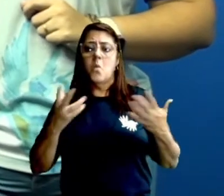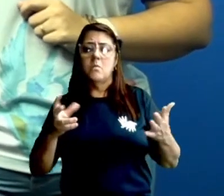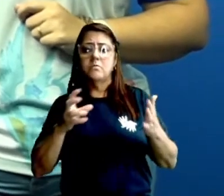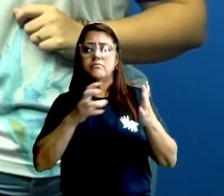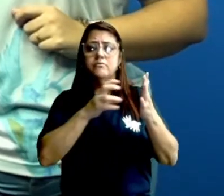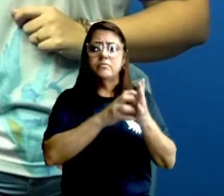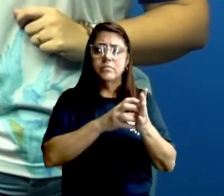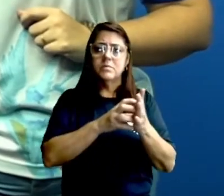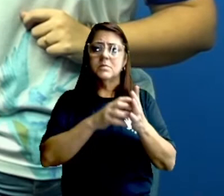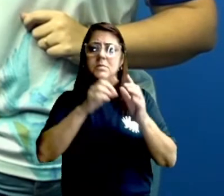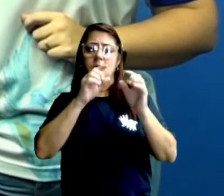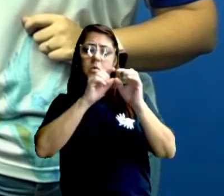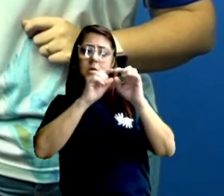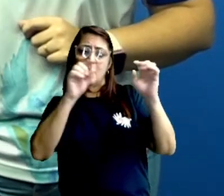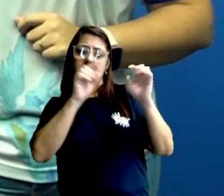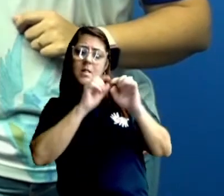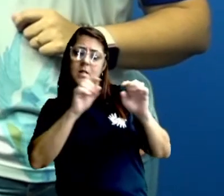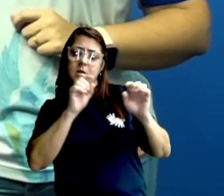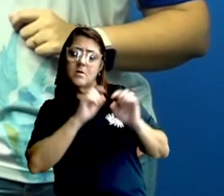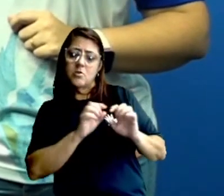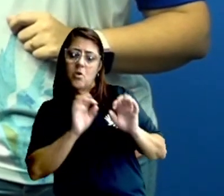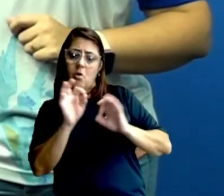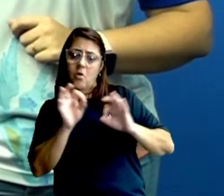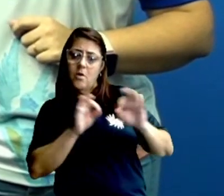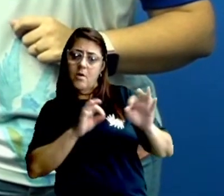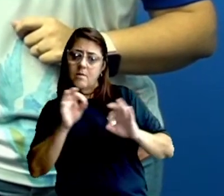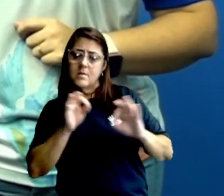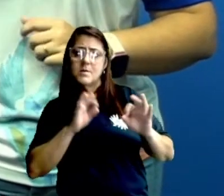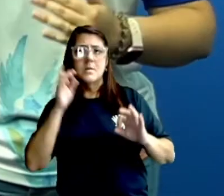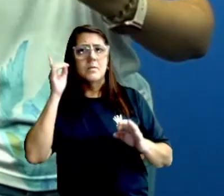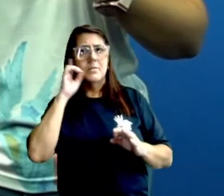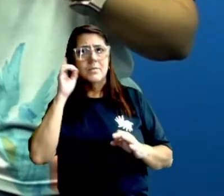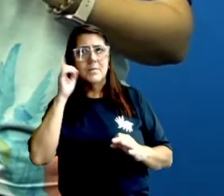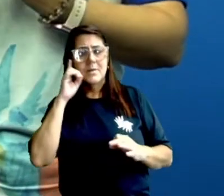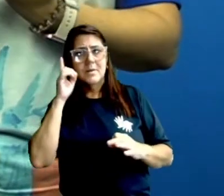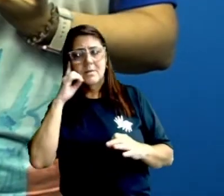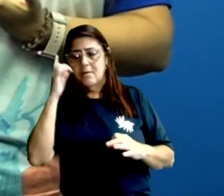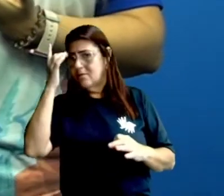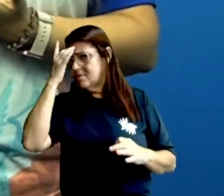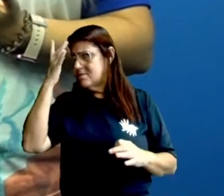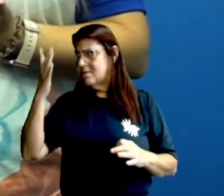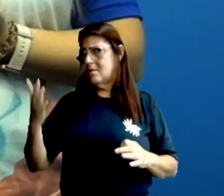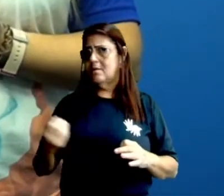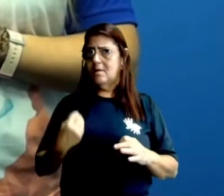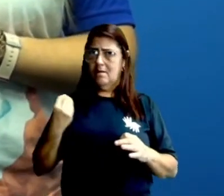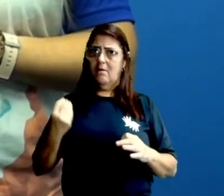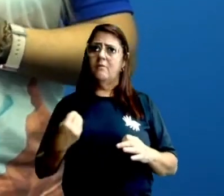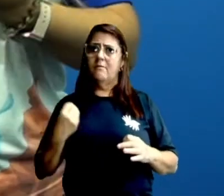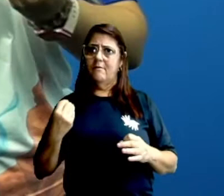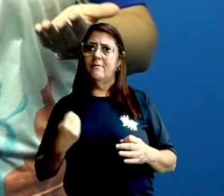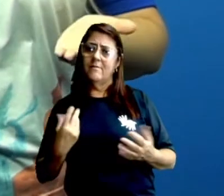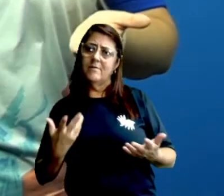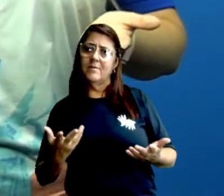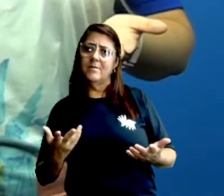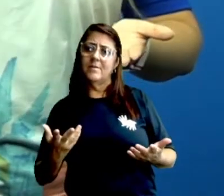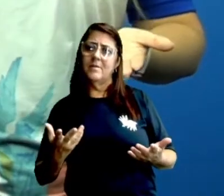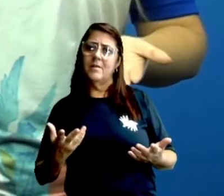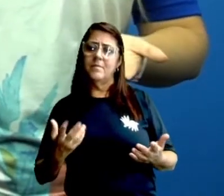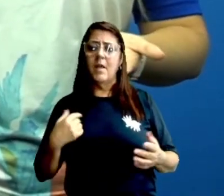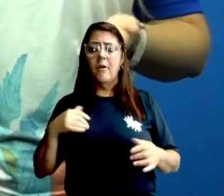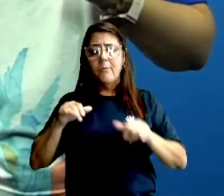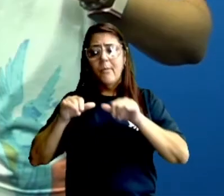da lista? Organizar o nosso dia a dia, facilitar a vida da gente. Quando a gente